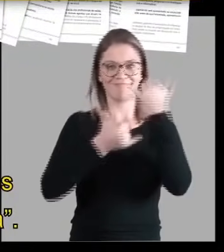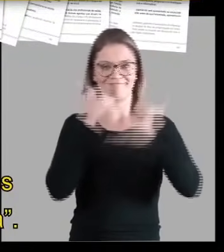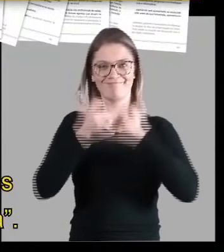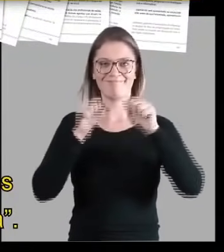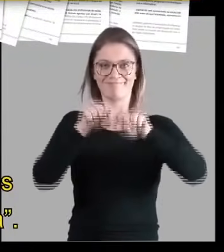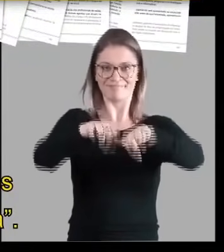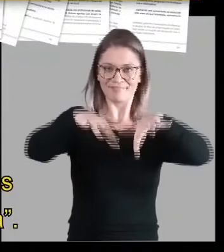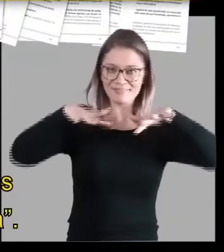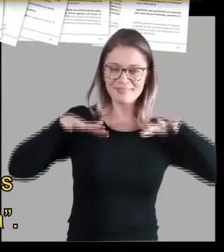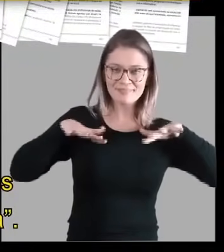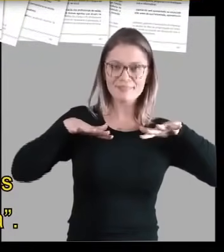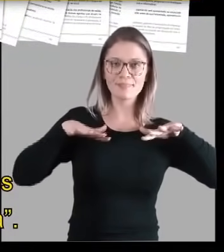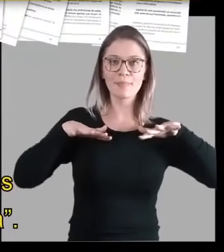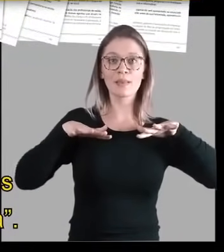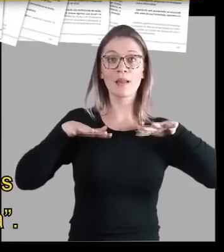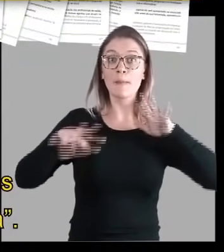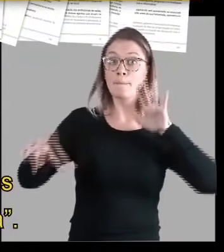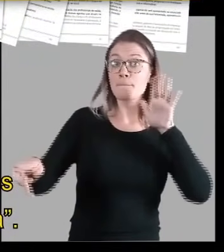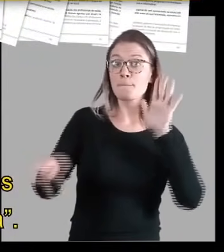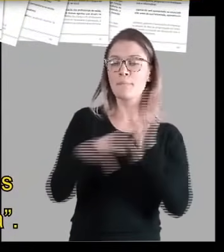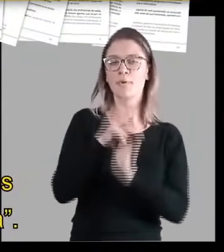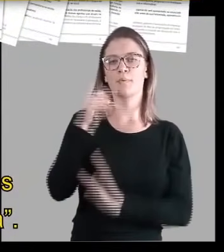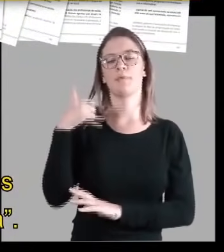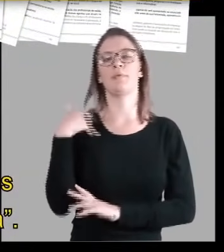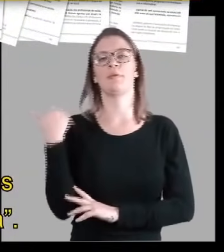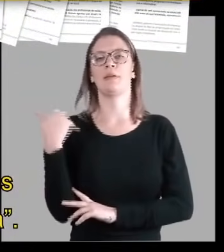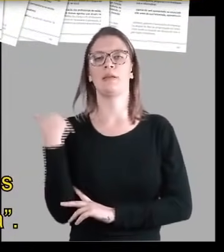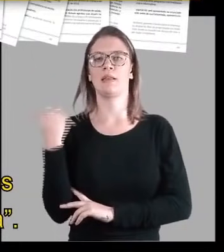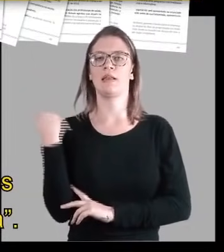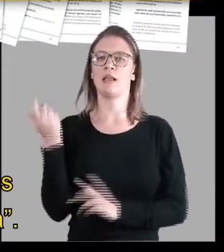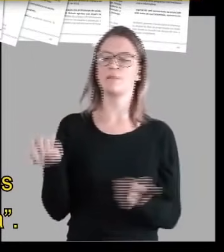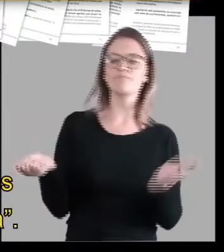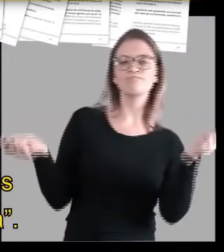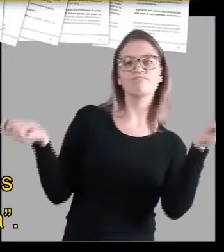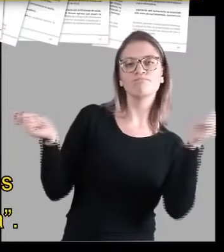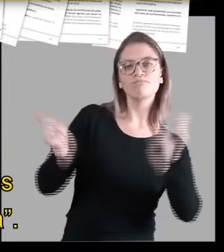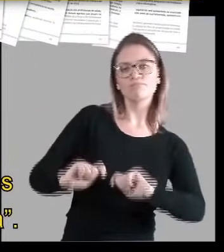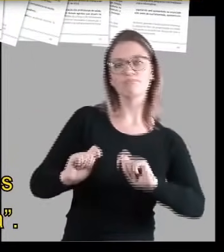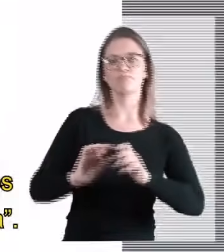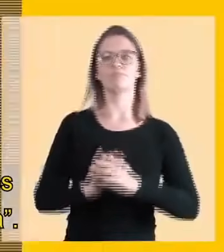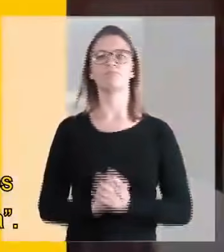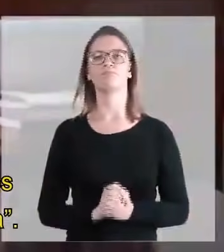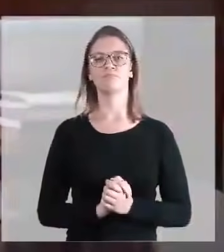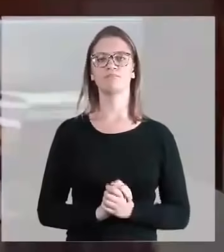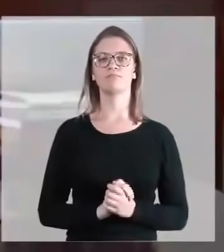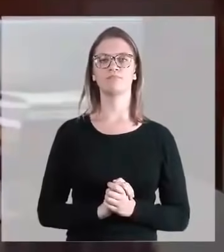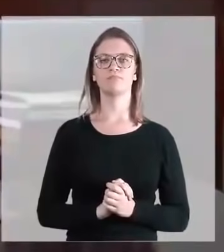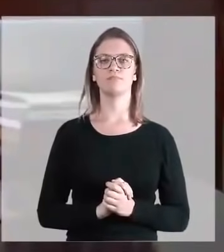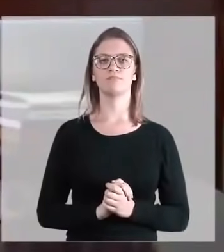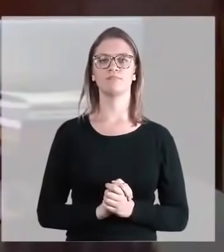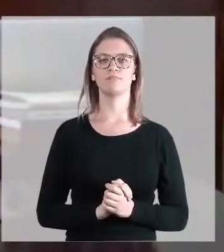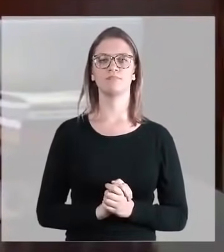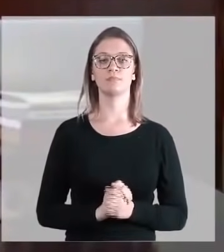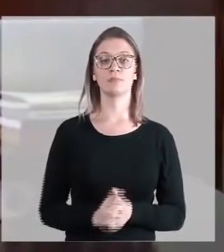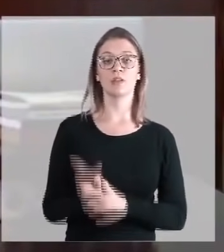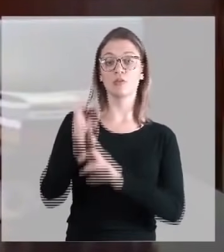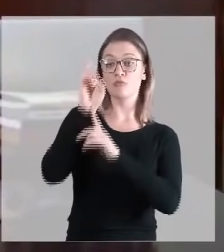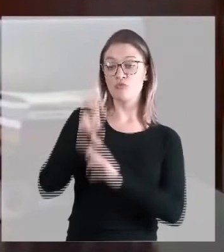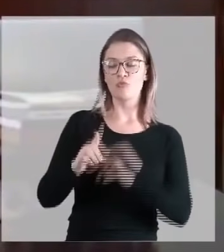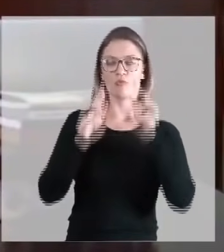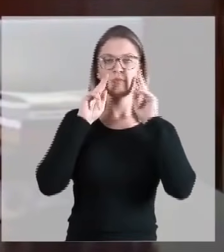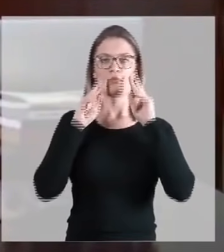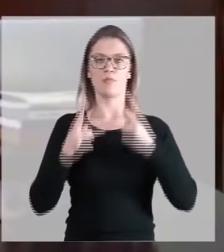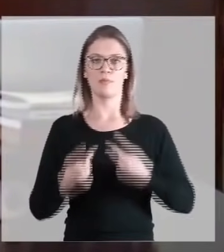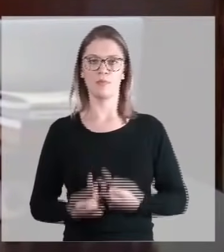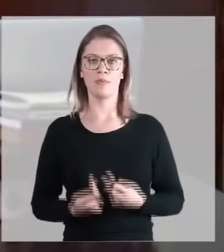espetáculos públicos classificados como adequados à sua faixa etária. Mesmo com direitos humanos,